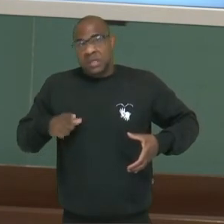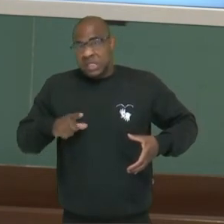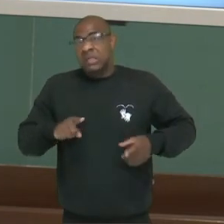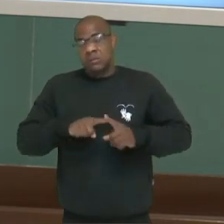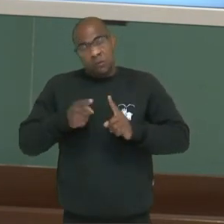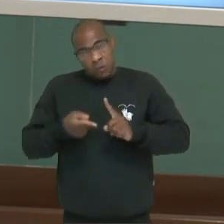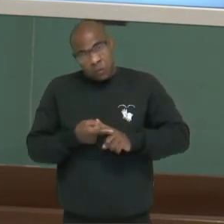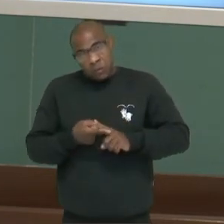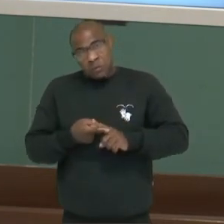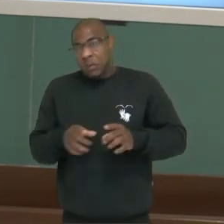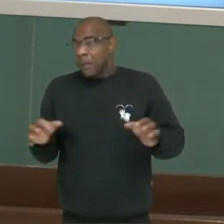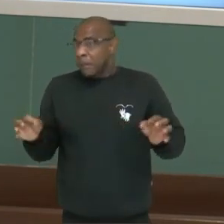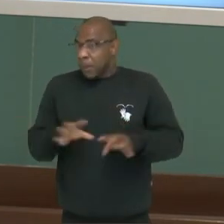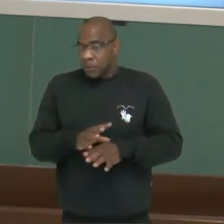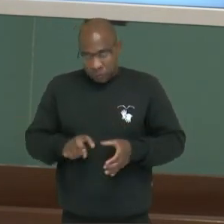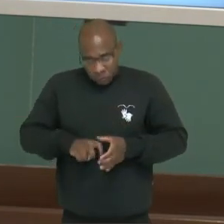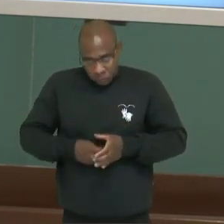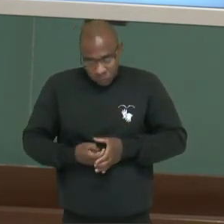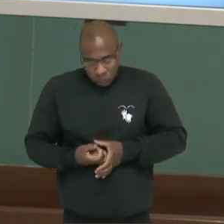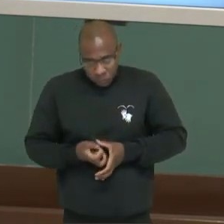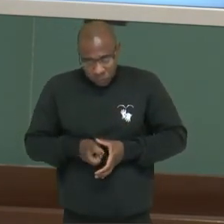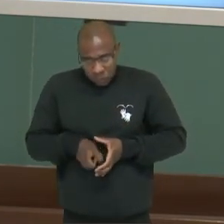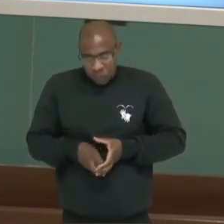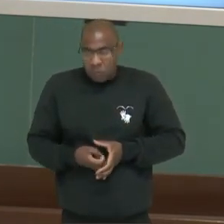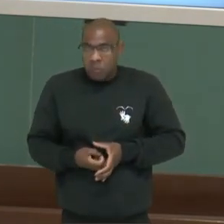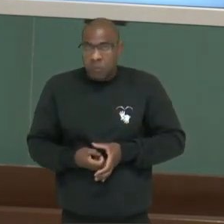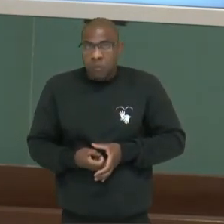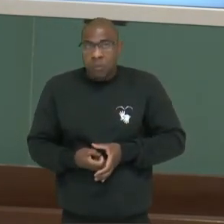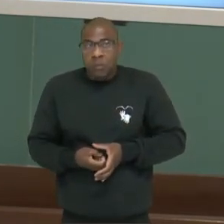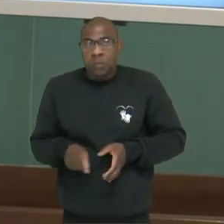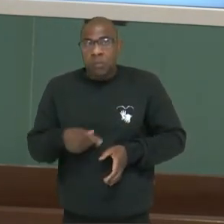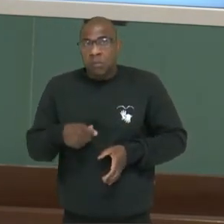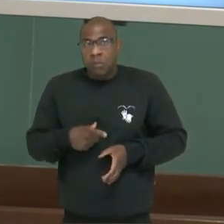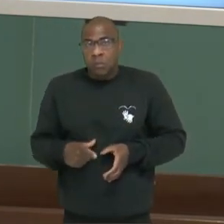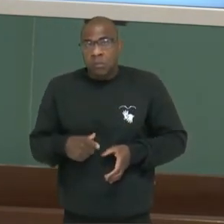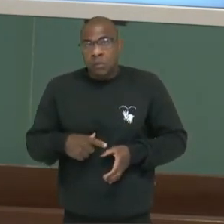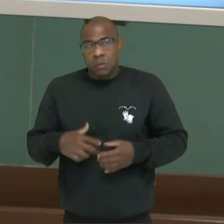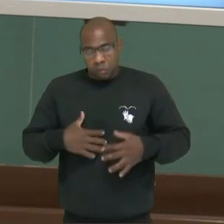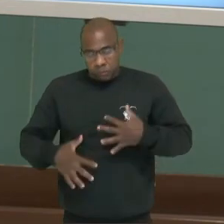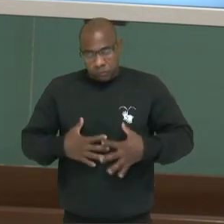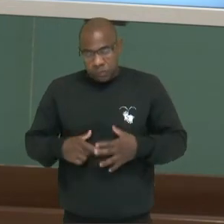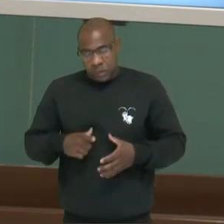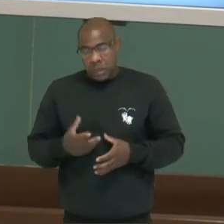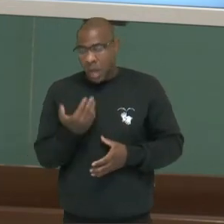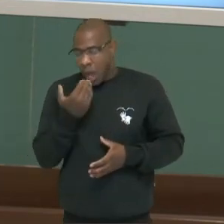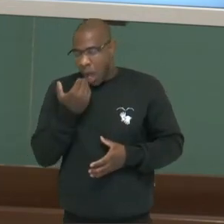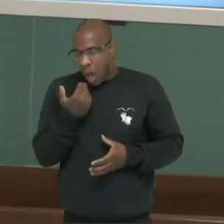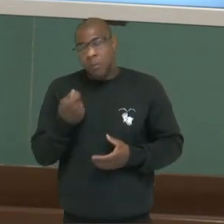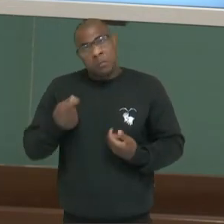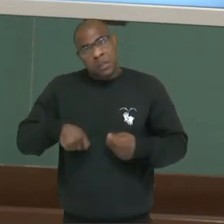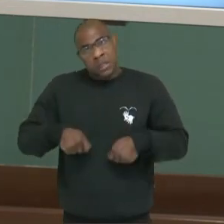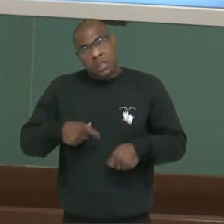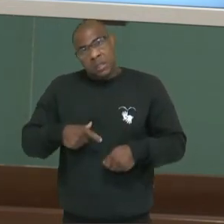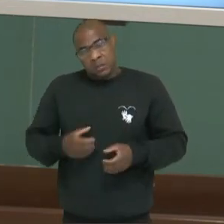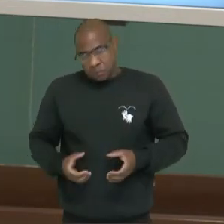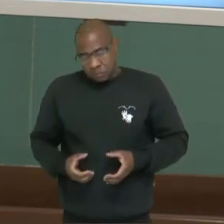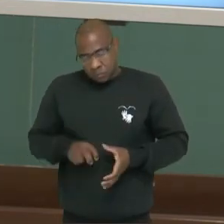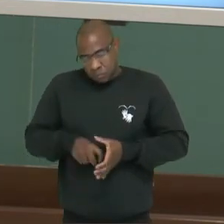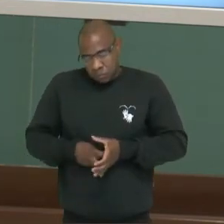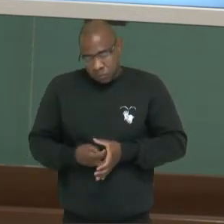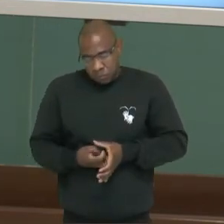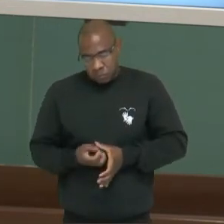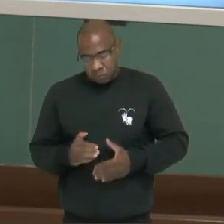gravidez, esse embriãozinho, quando ele se implantar, ele tenha todos os nutrientes necessários para ele conseguir se